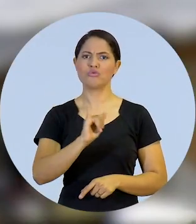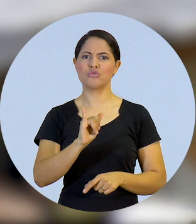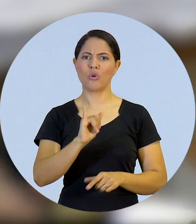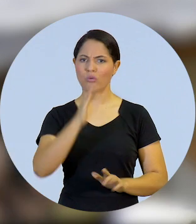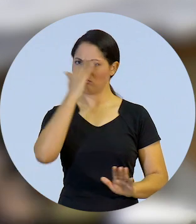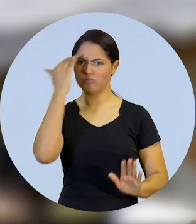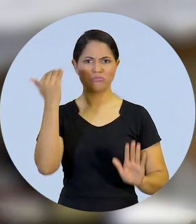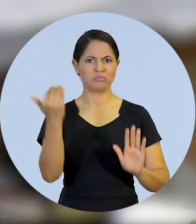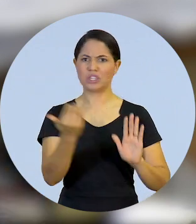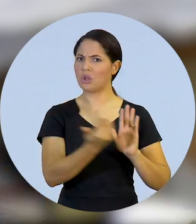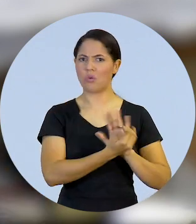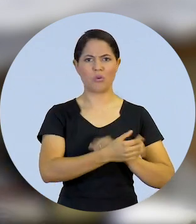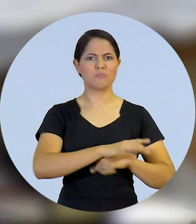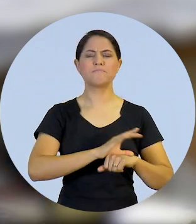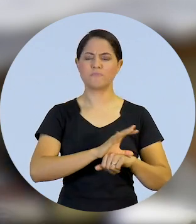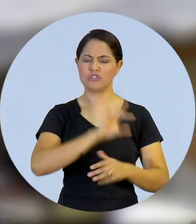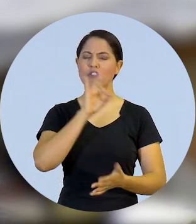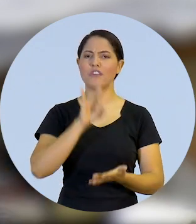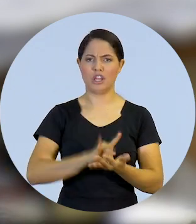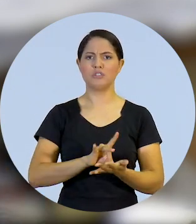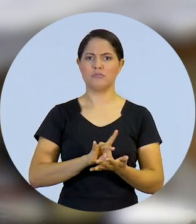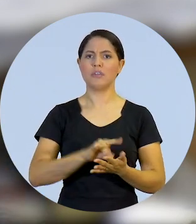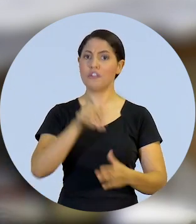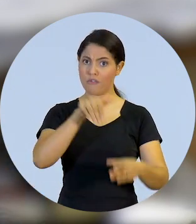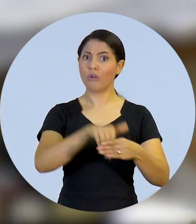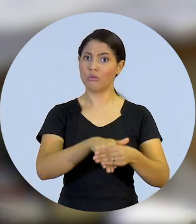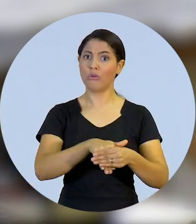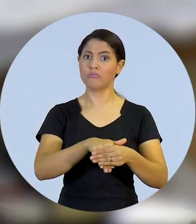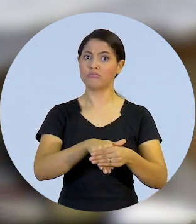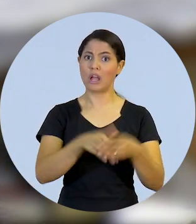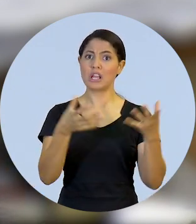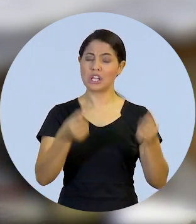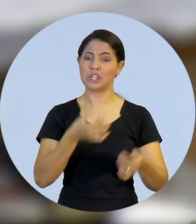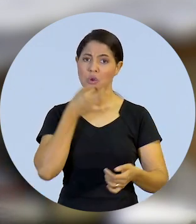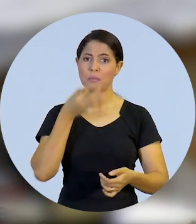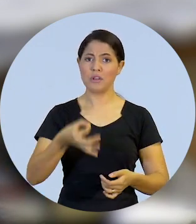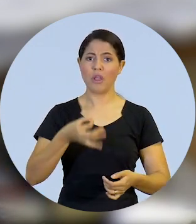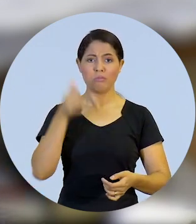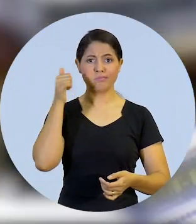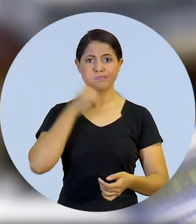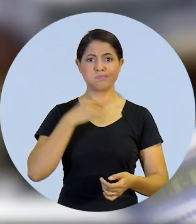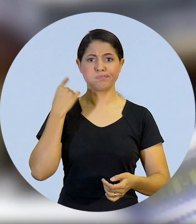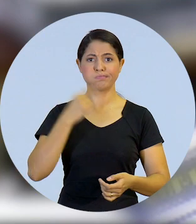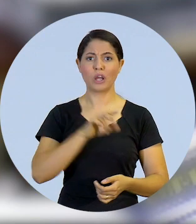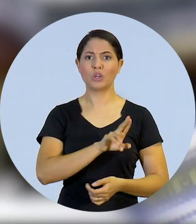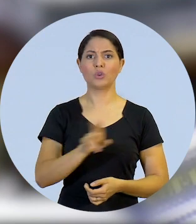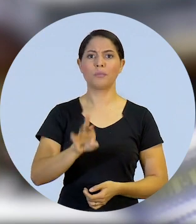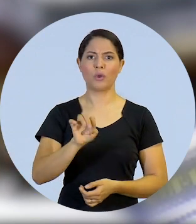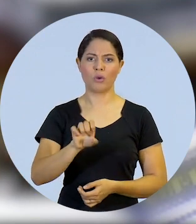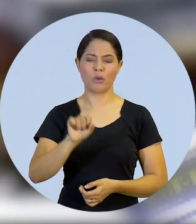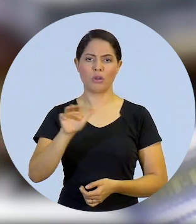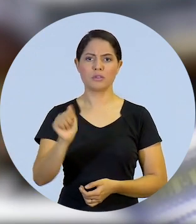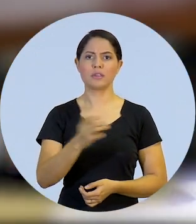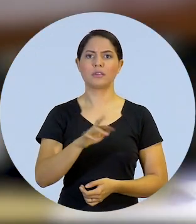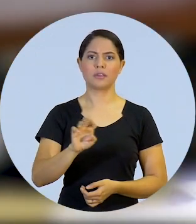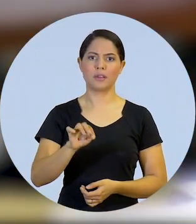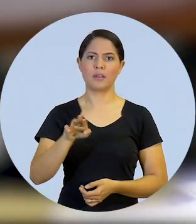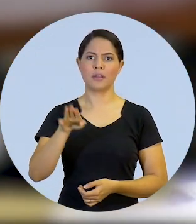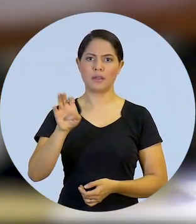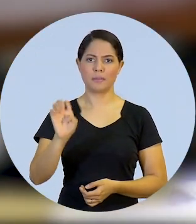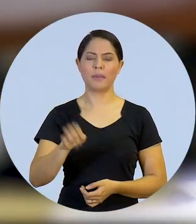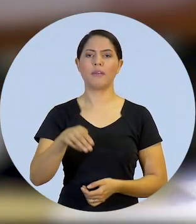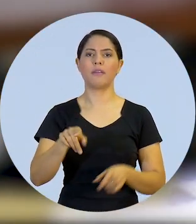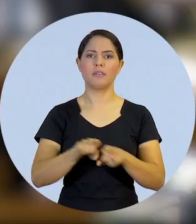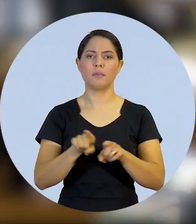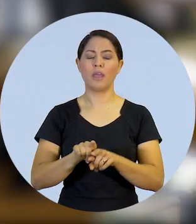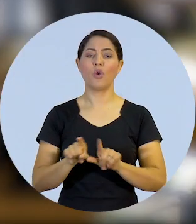Barroso, votou pela inconstitucionalidade no recolhimento da contribuição, sendo seguido pelos ministros Edson Fachin, Rosa